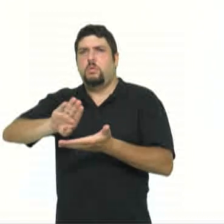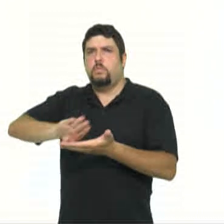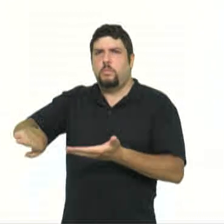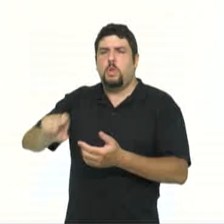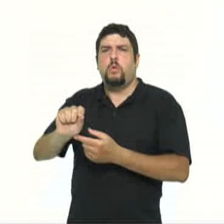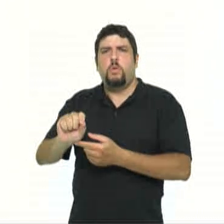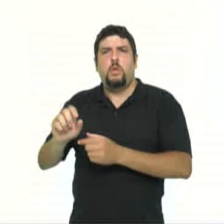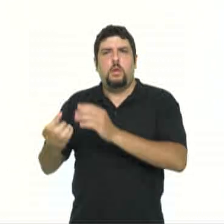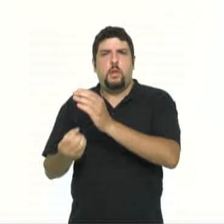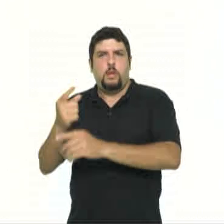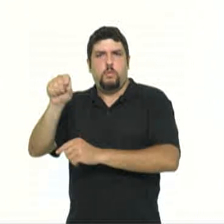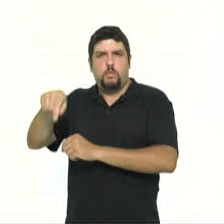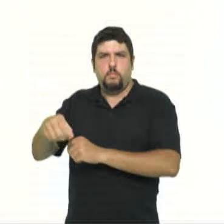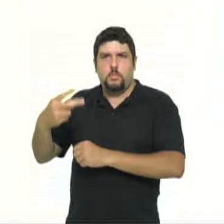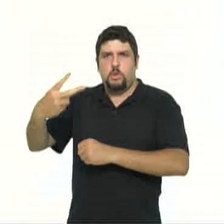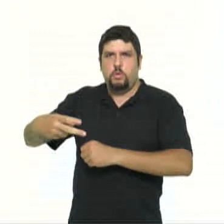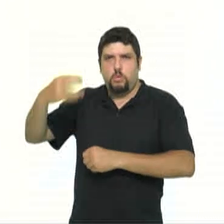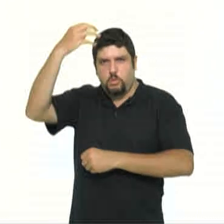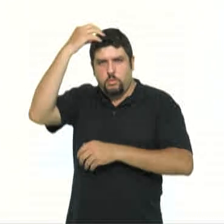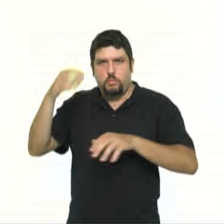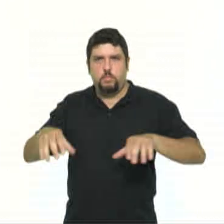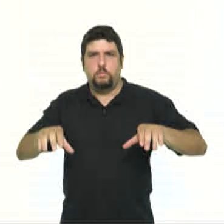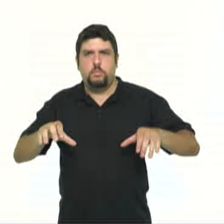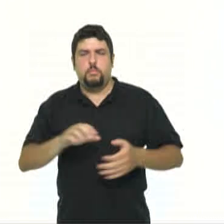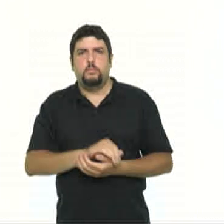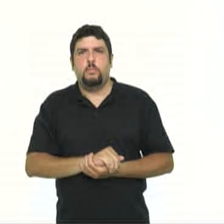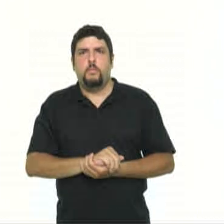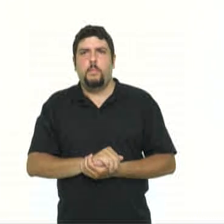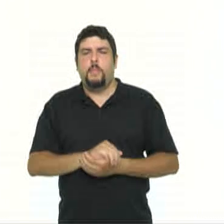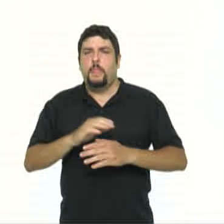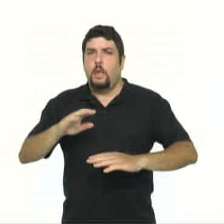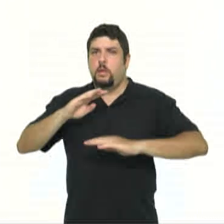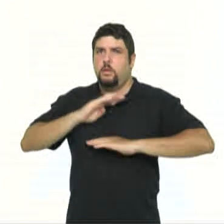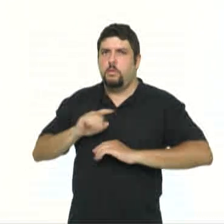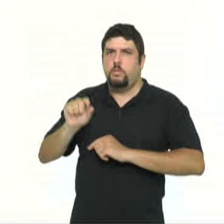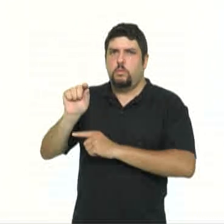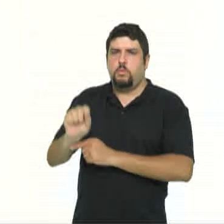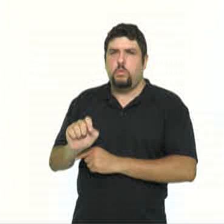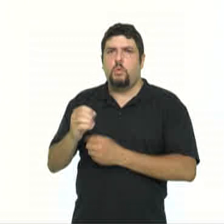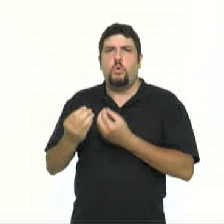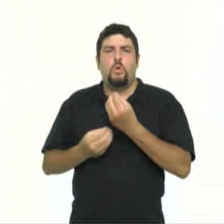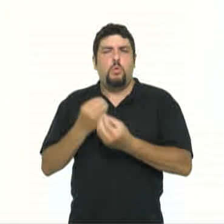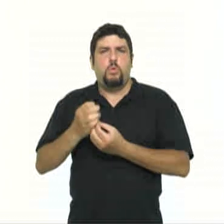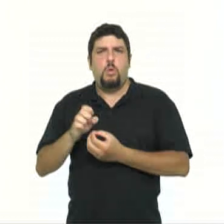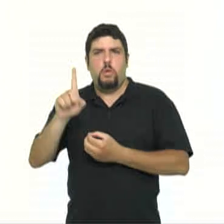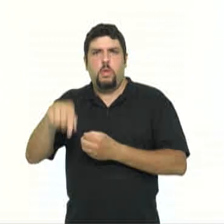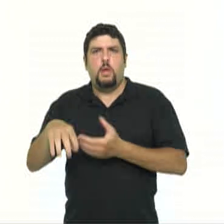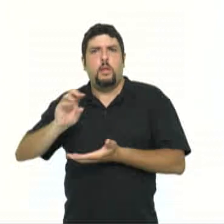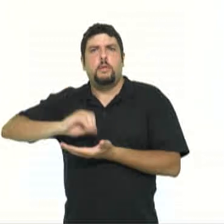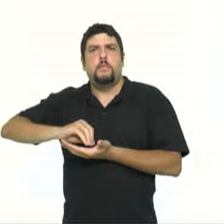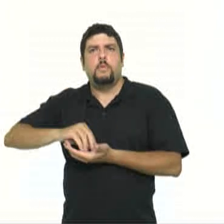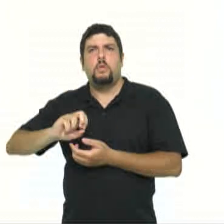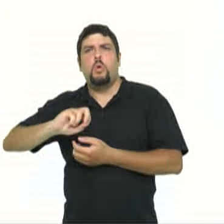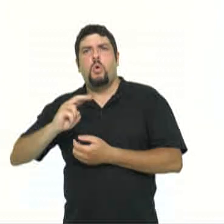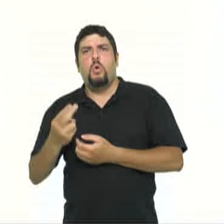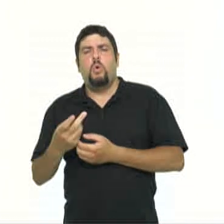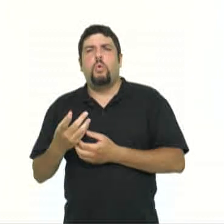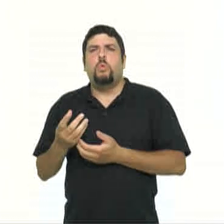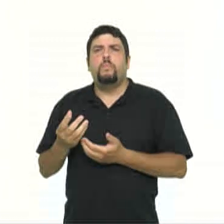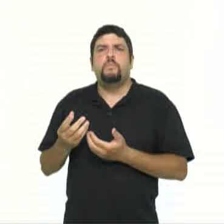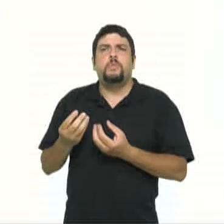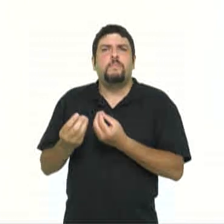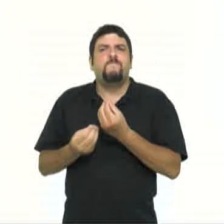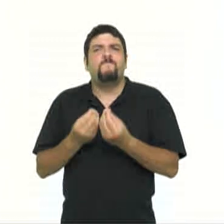Segundo Reinado. Essa situação abjeta está relacionada à inexistência ou à incipiência